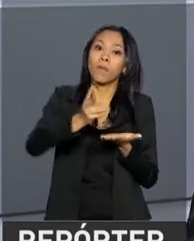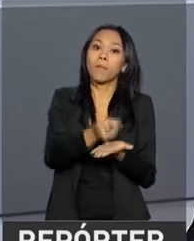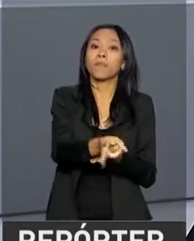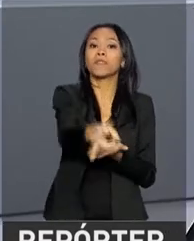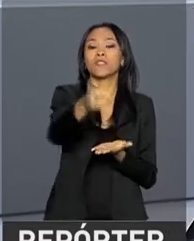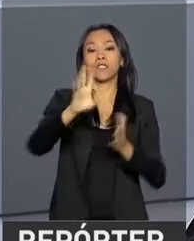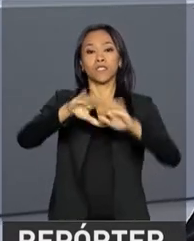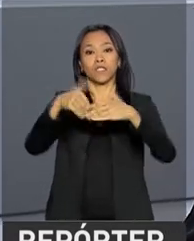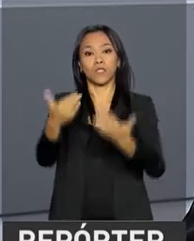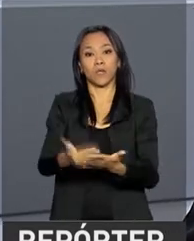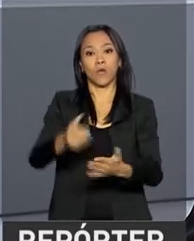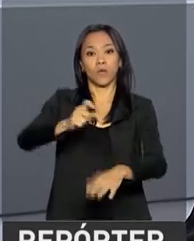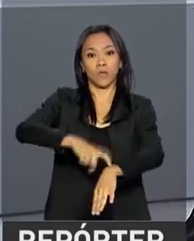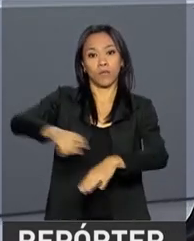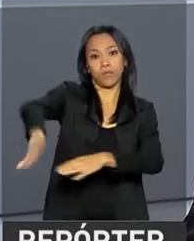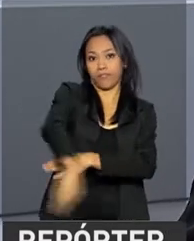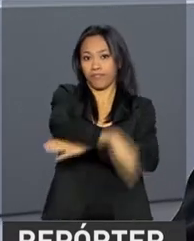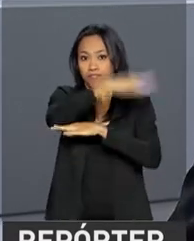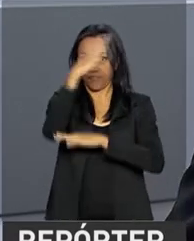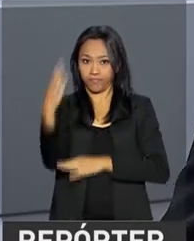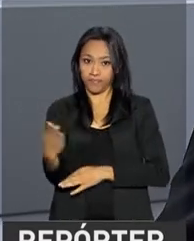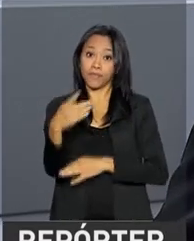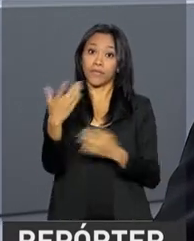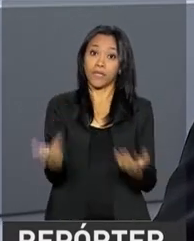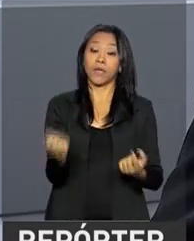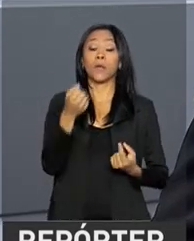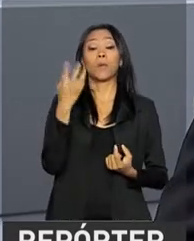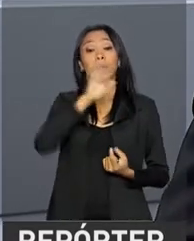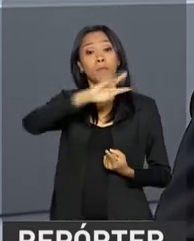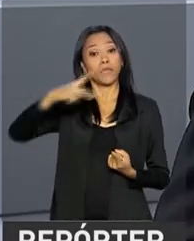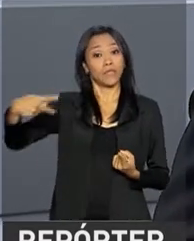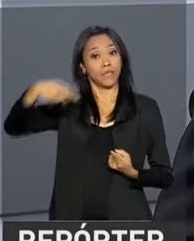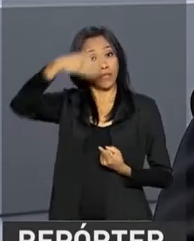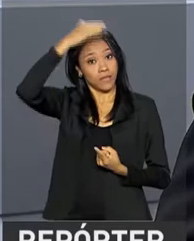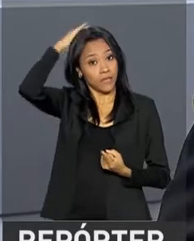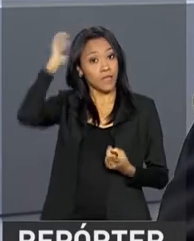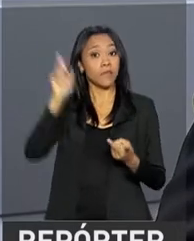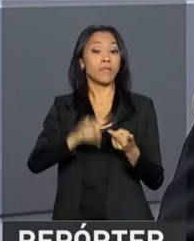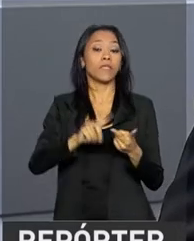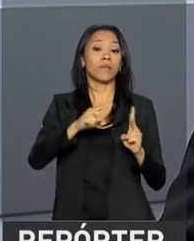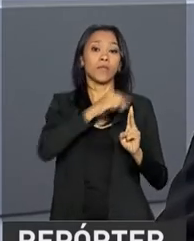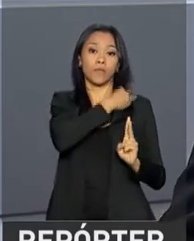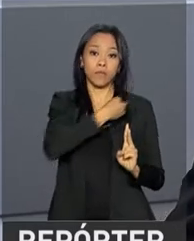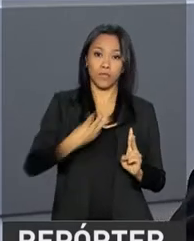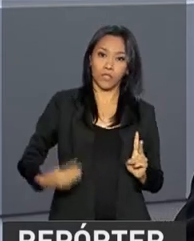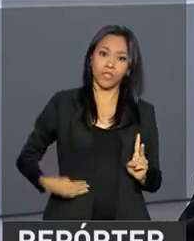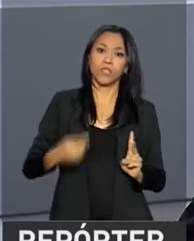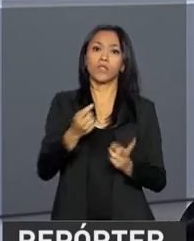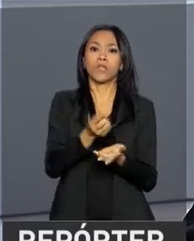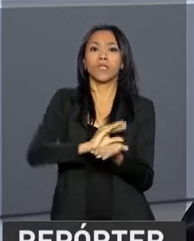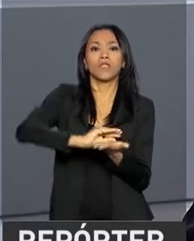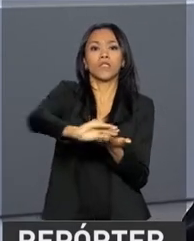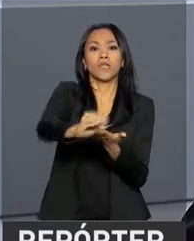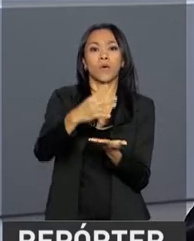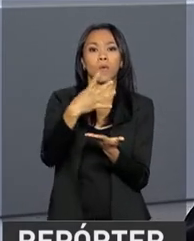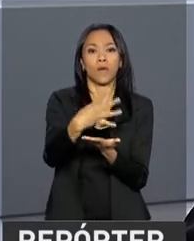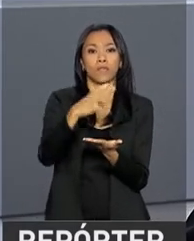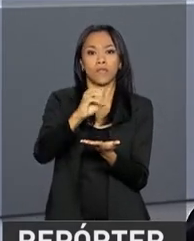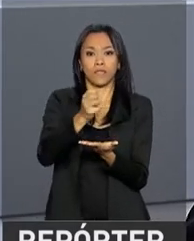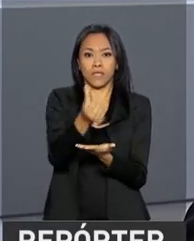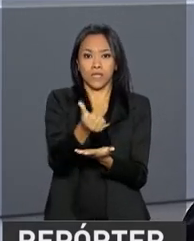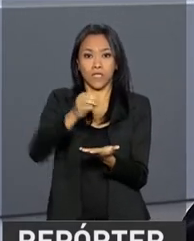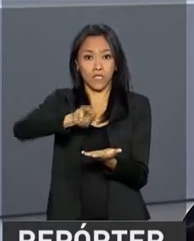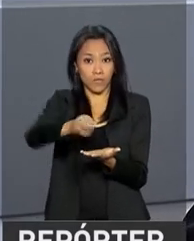tempo integral presidente michel temer eo ministro da educação assinaram a liberação de 406 milhões de reais